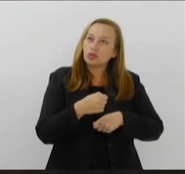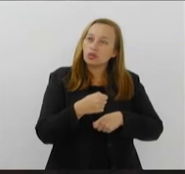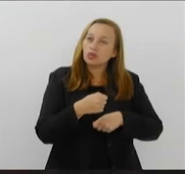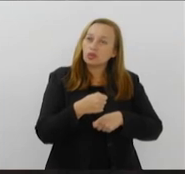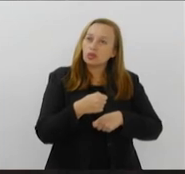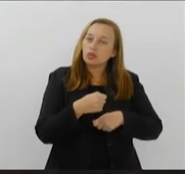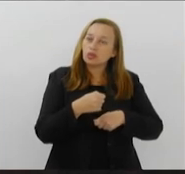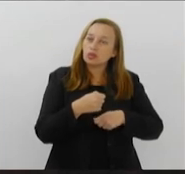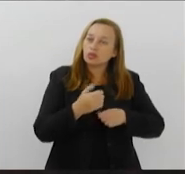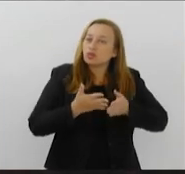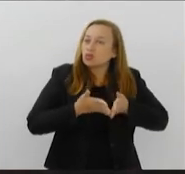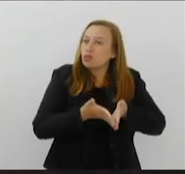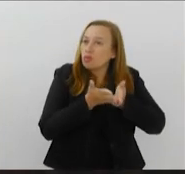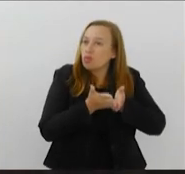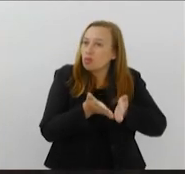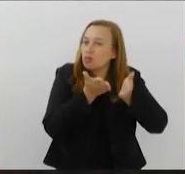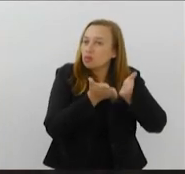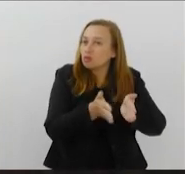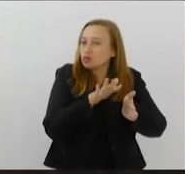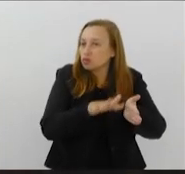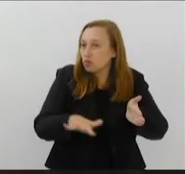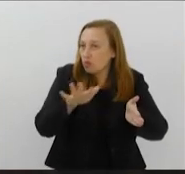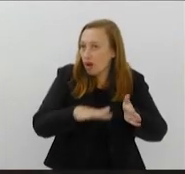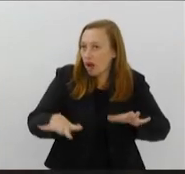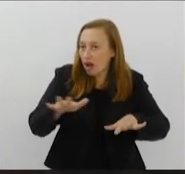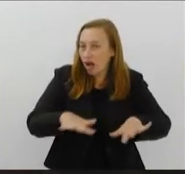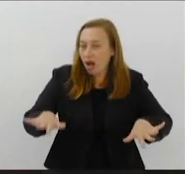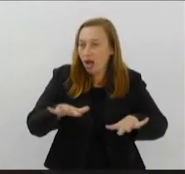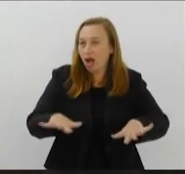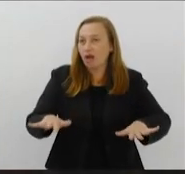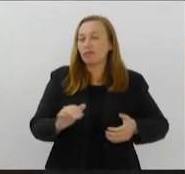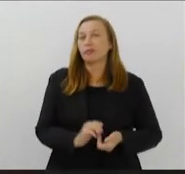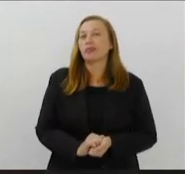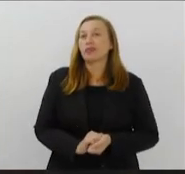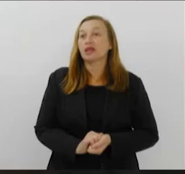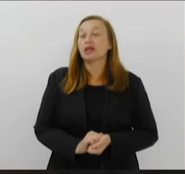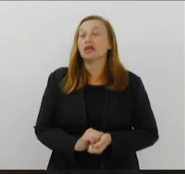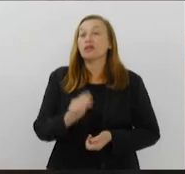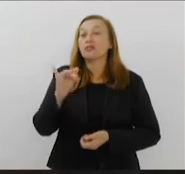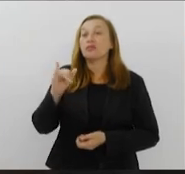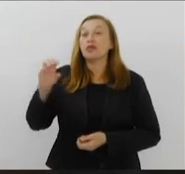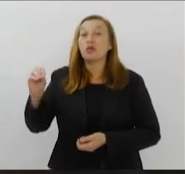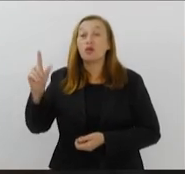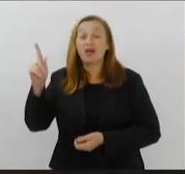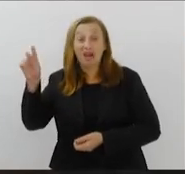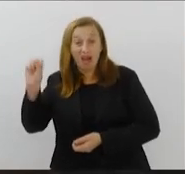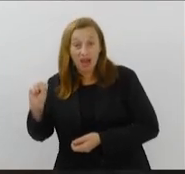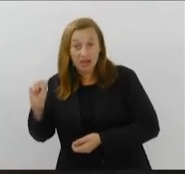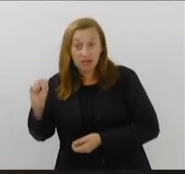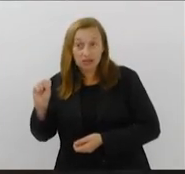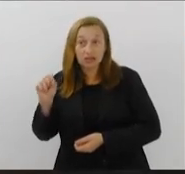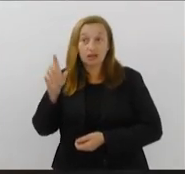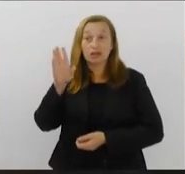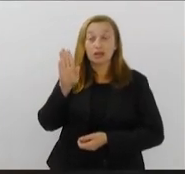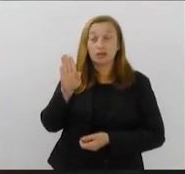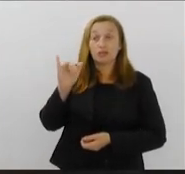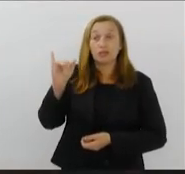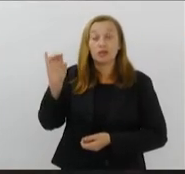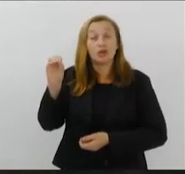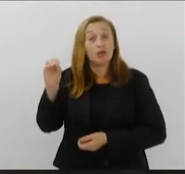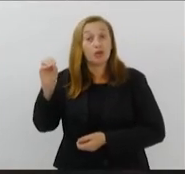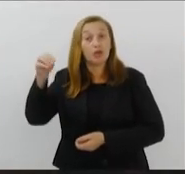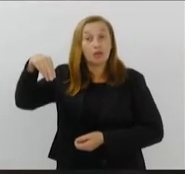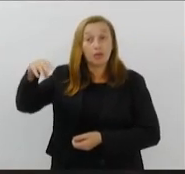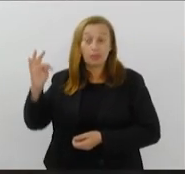incentivo ao biogás e ao biometano. Eu gostaria de entender se esse plano de incentivo ao biogás e ao